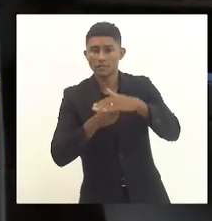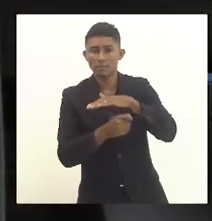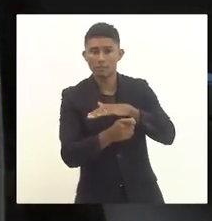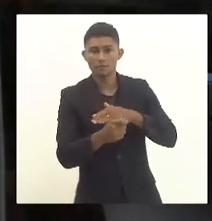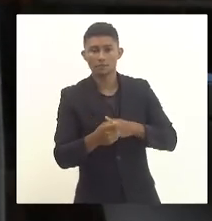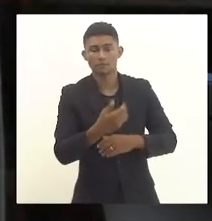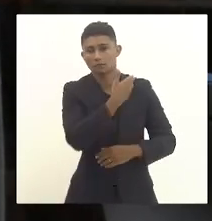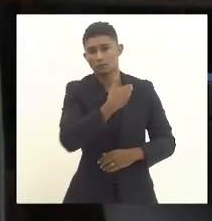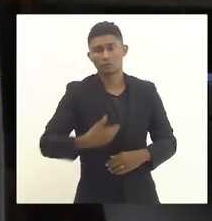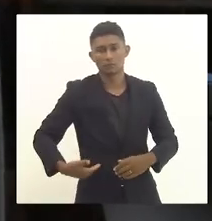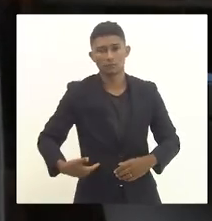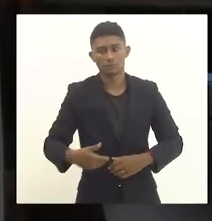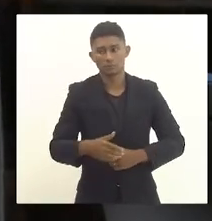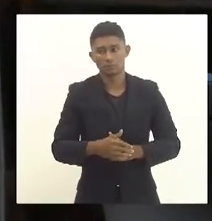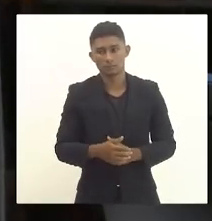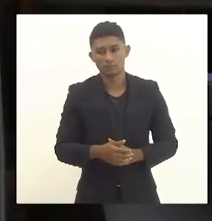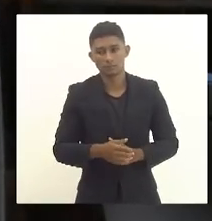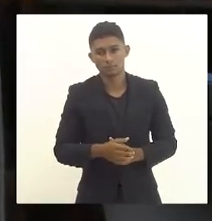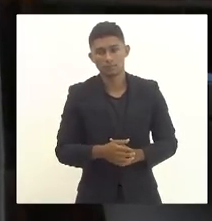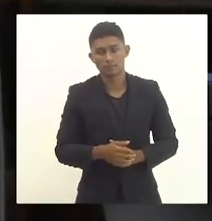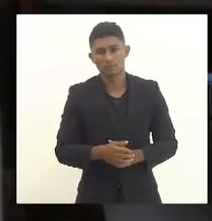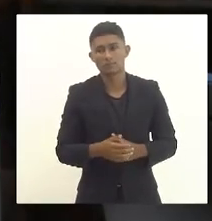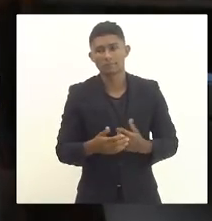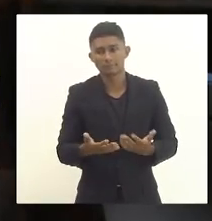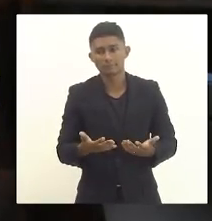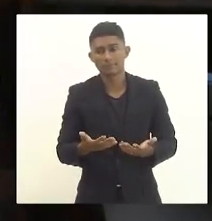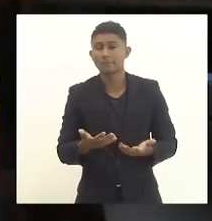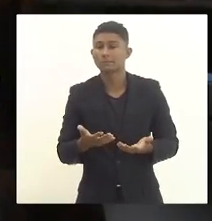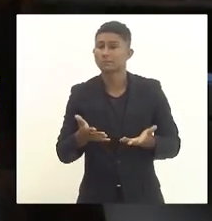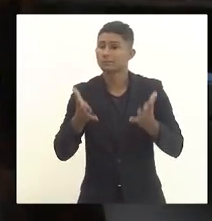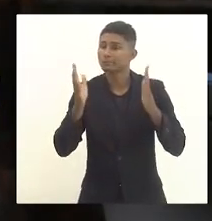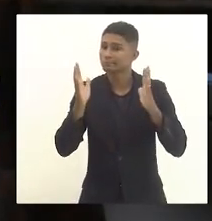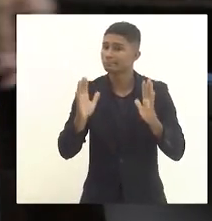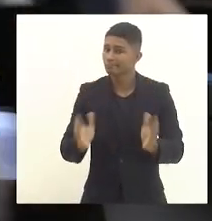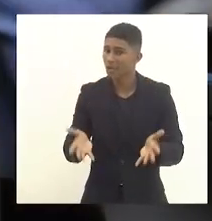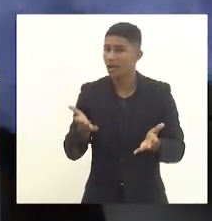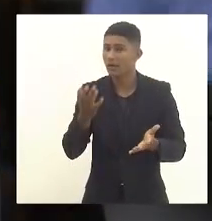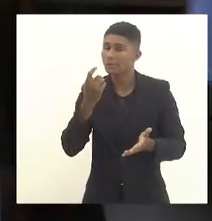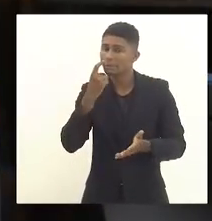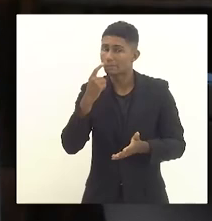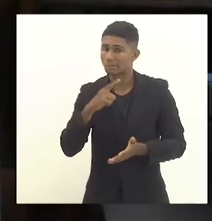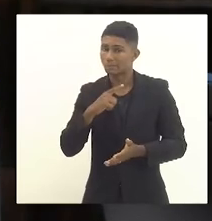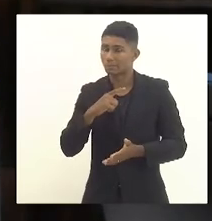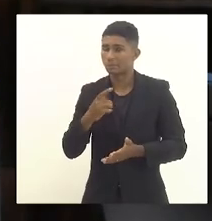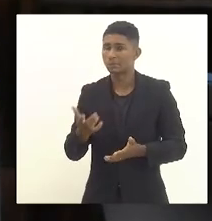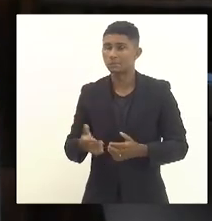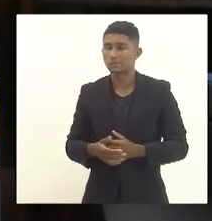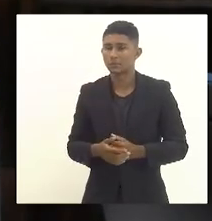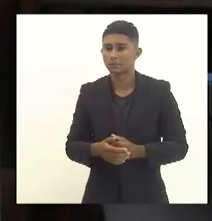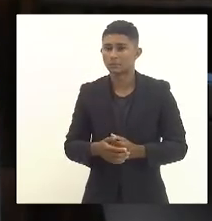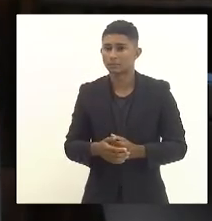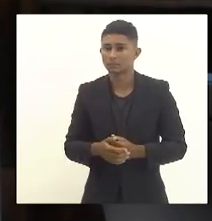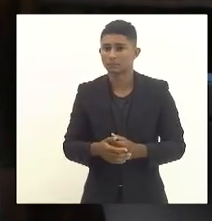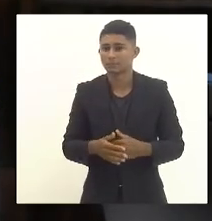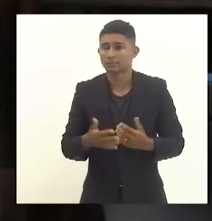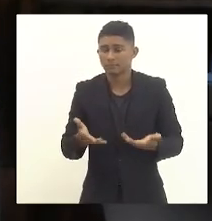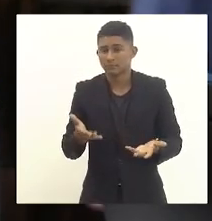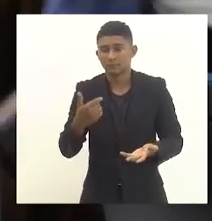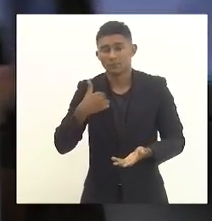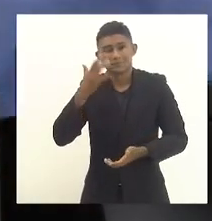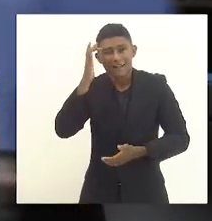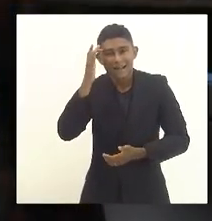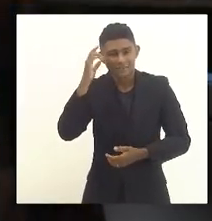através de CIP e COSIP. Ou seja, o recurso está disponível de qualquer forma, o que nos resta, eu entendo, e aos